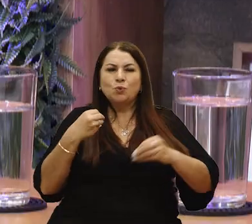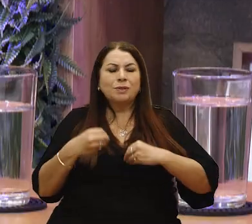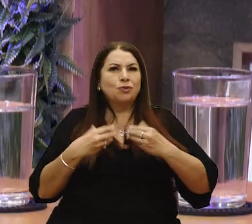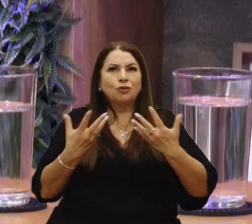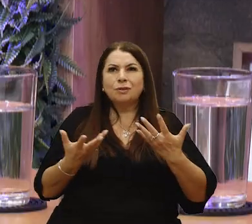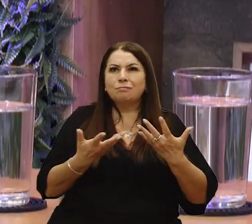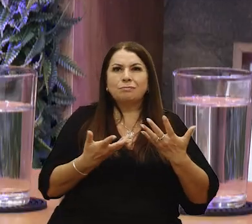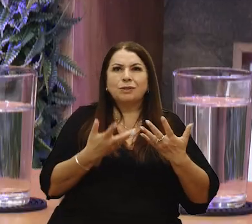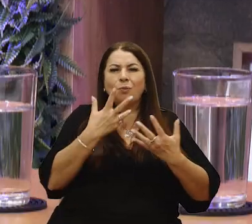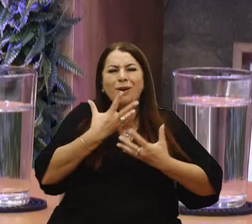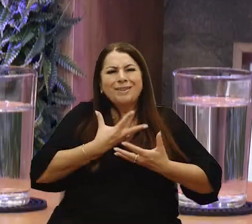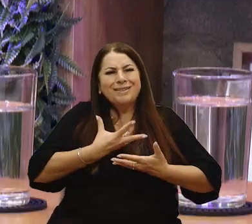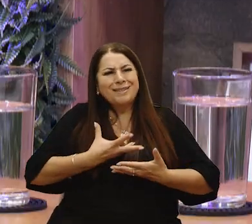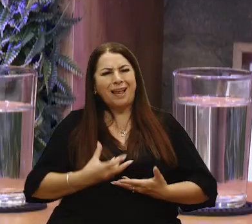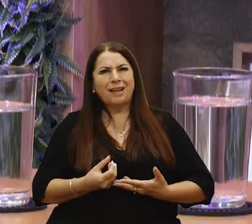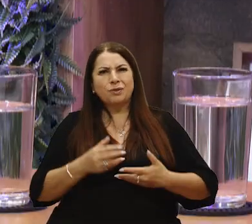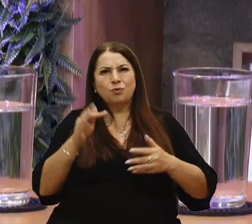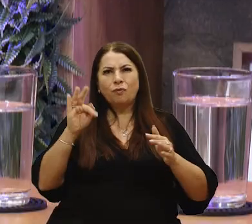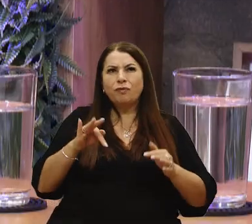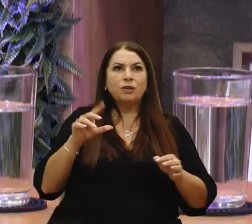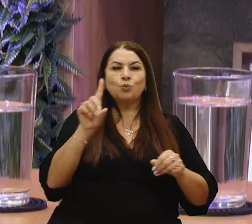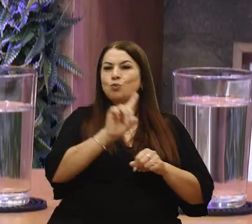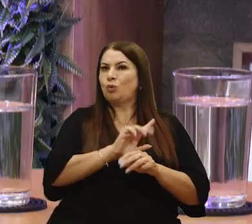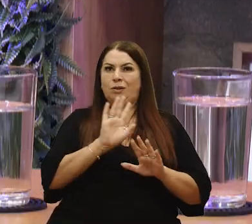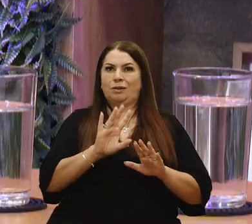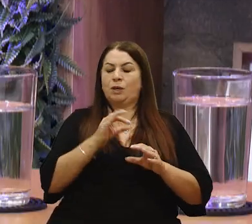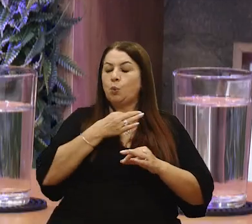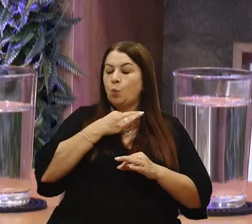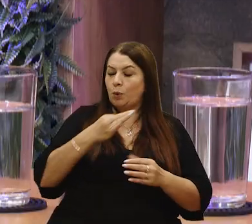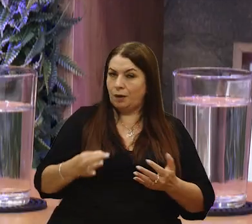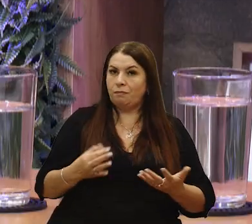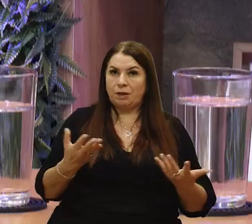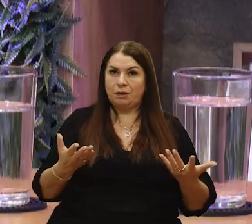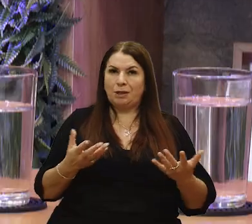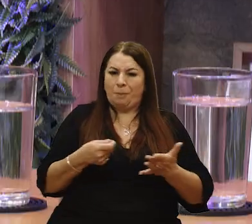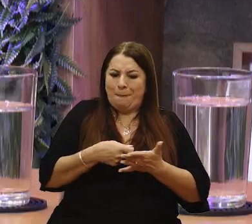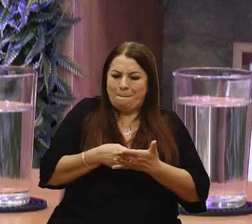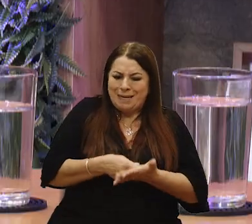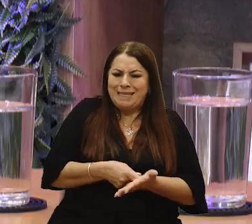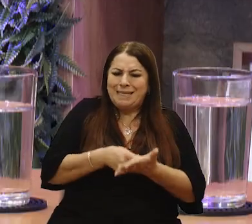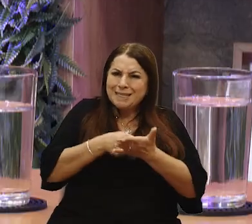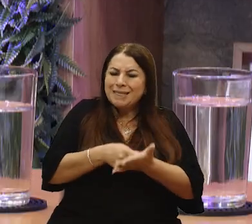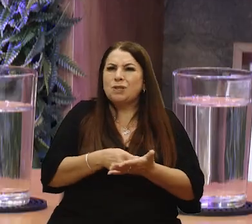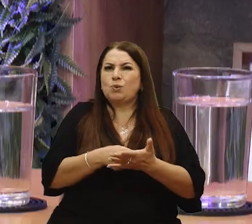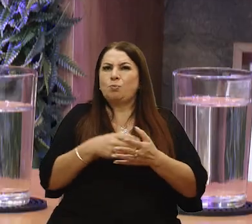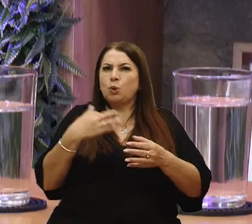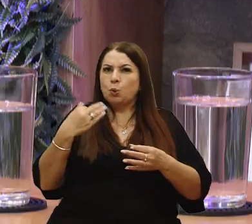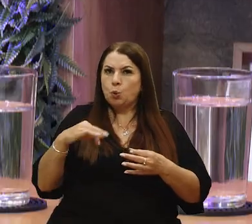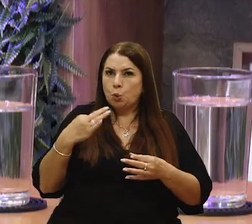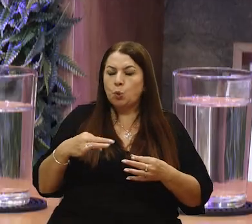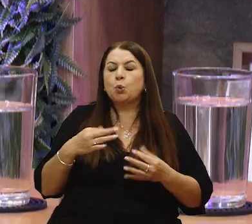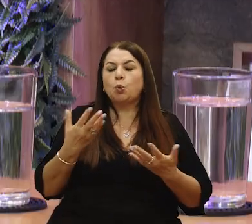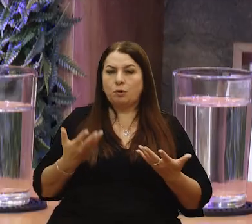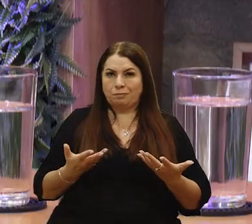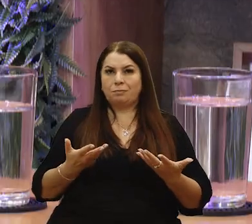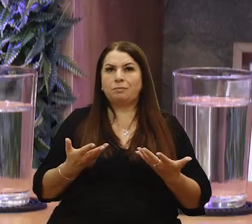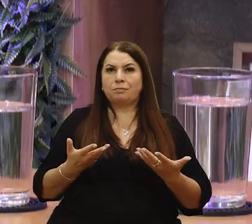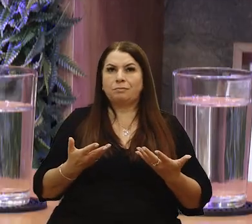gente tem uma rede de apoio profissional muito importante para esse paciente. E aí, depois ele vai começar a entender o que inflama ele, o